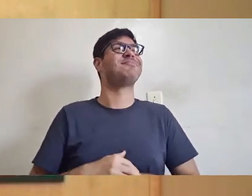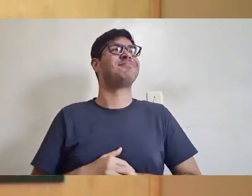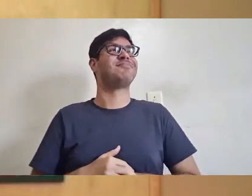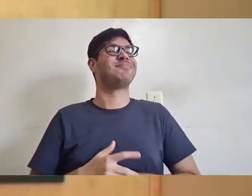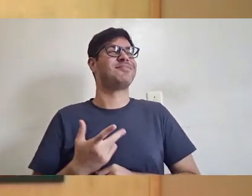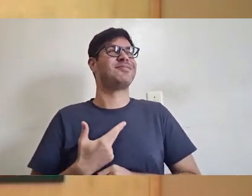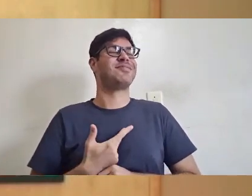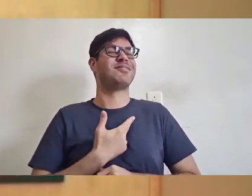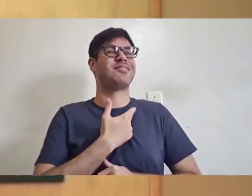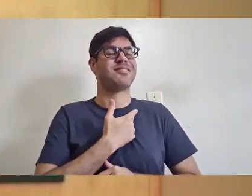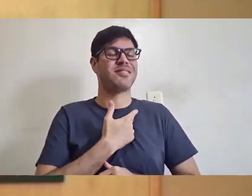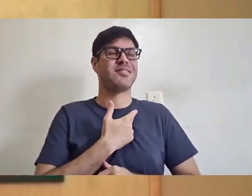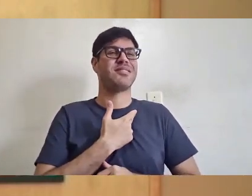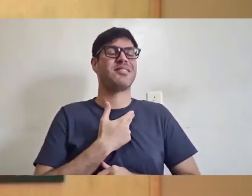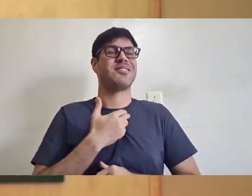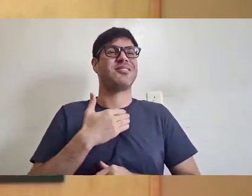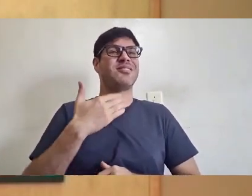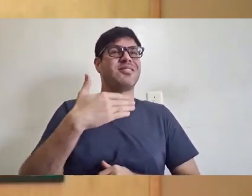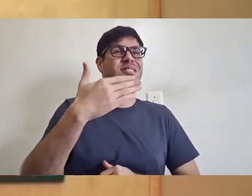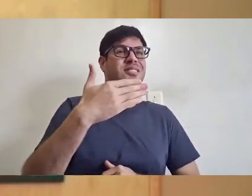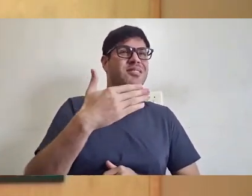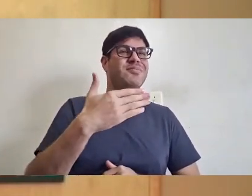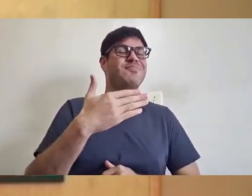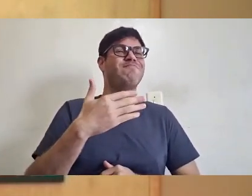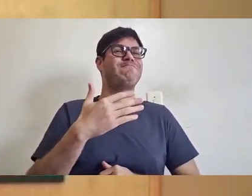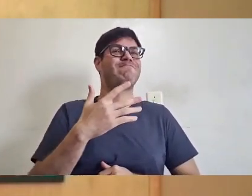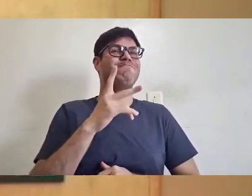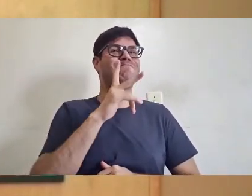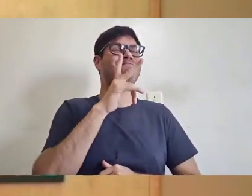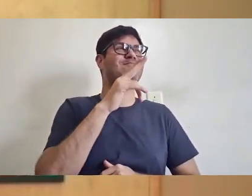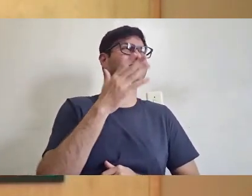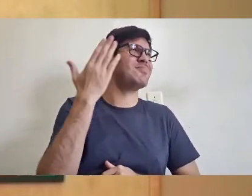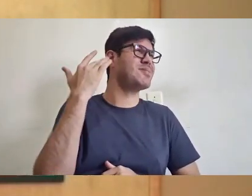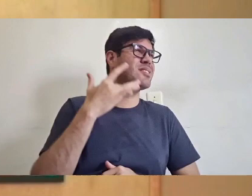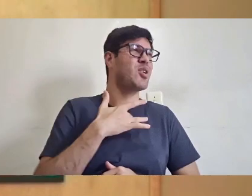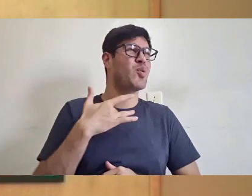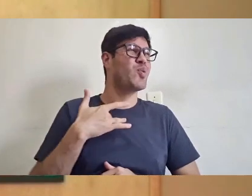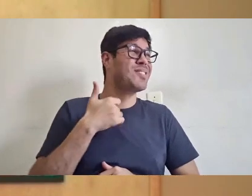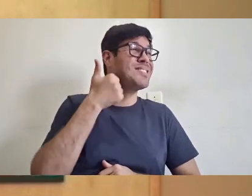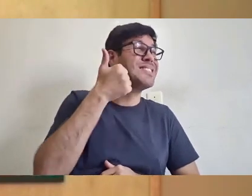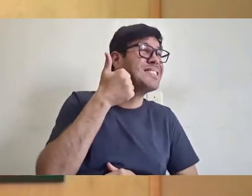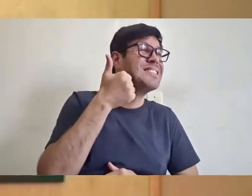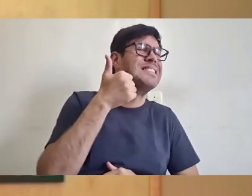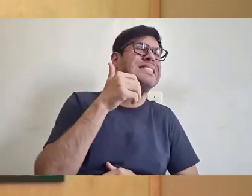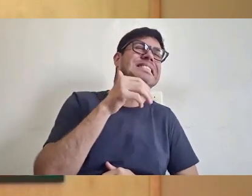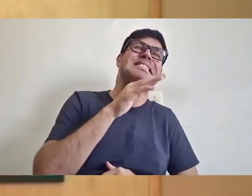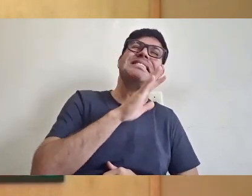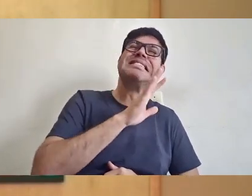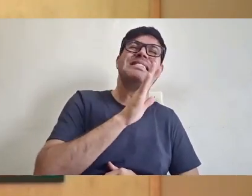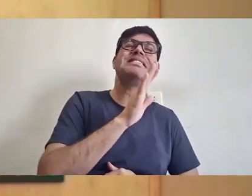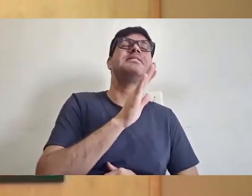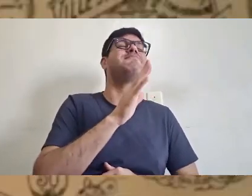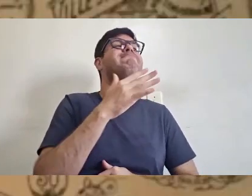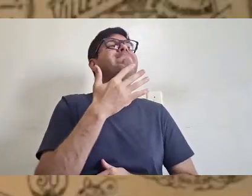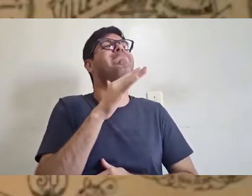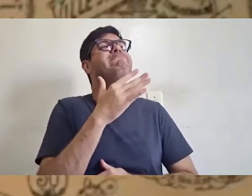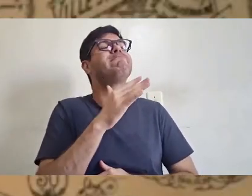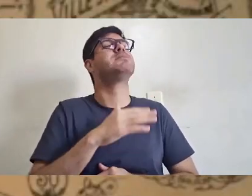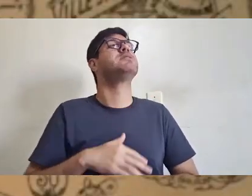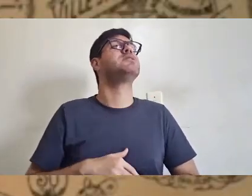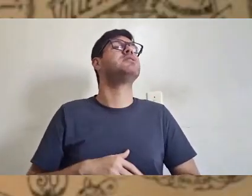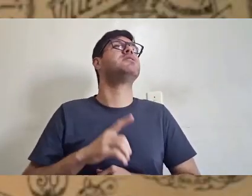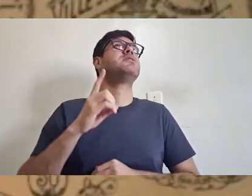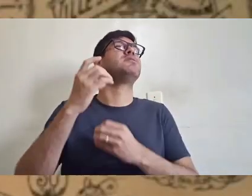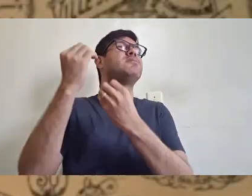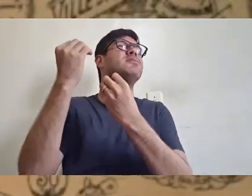Você nunca mais fica como era, né? Mas Deus me deu a bênção, né? De